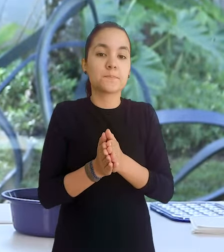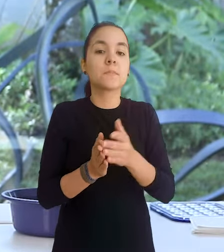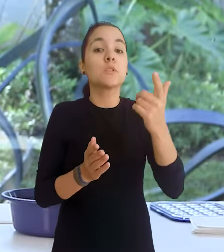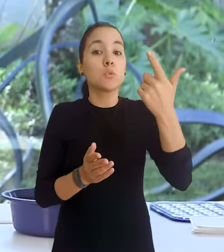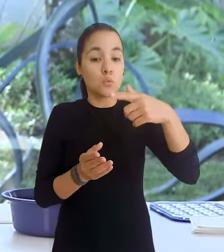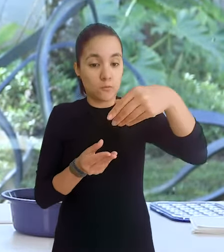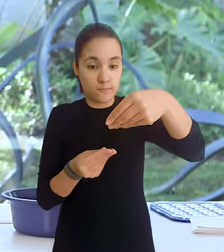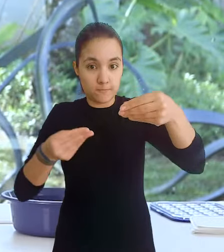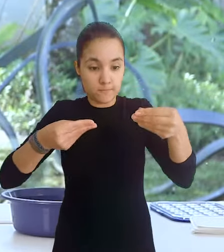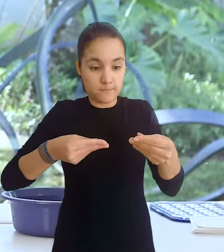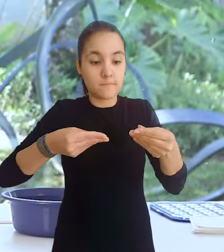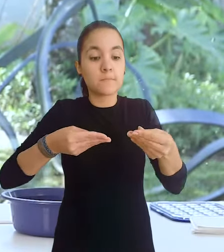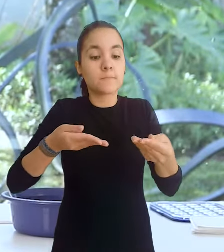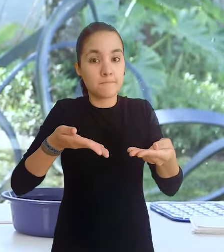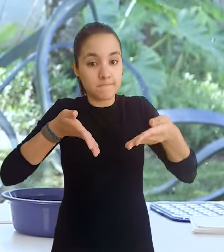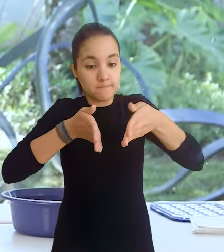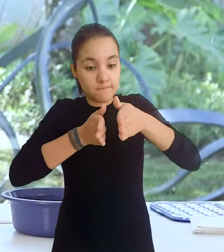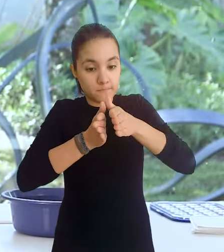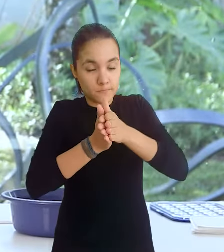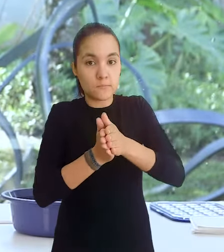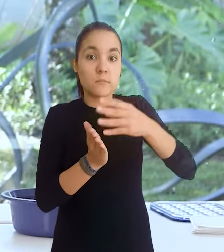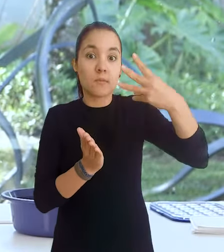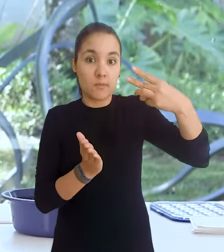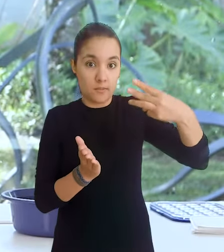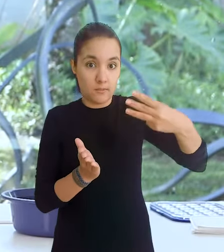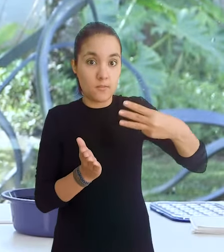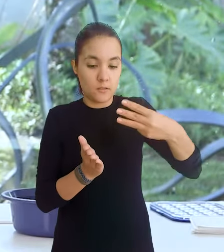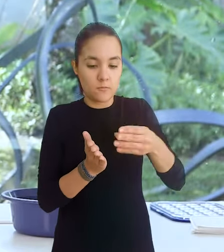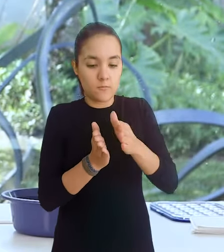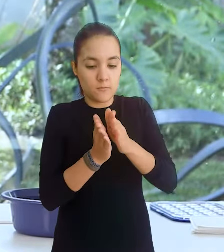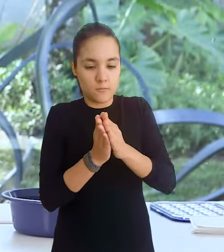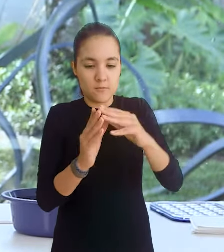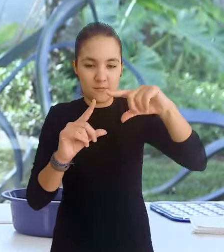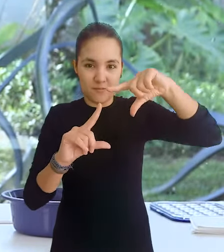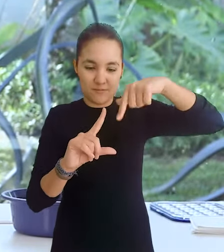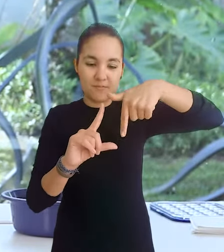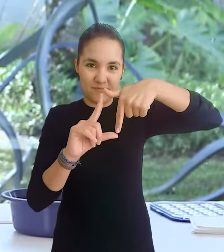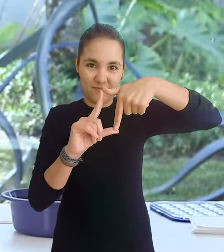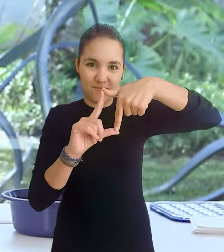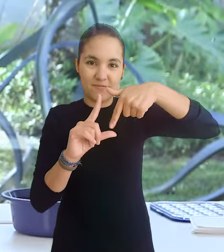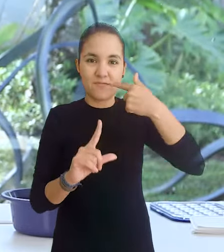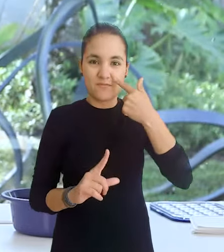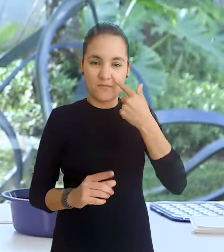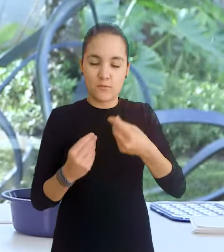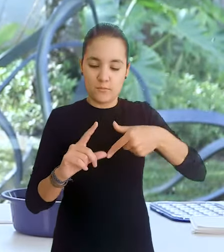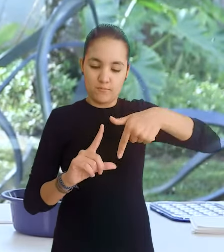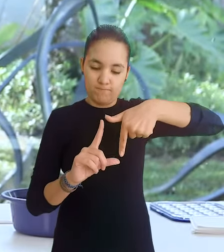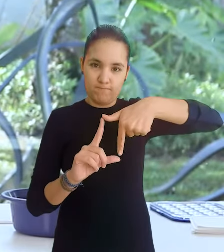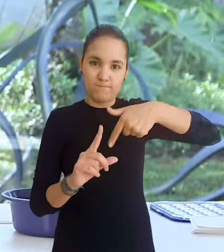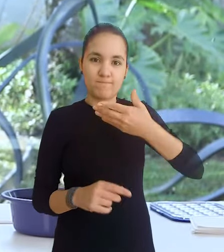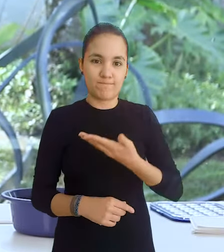E por fim, uma terceira vez, até ela ficar desse tamanho